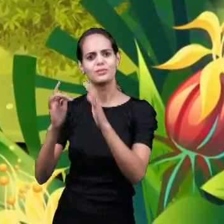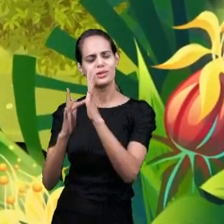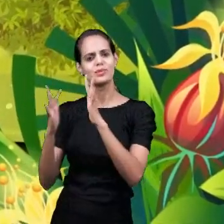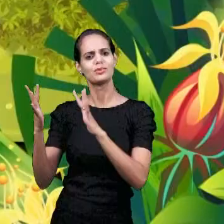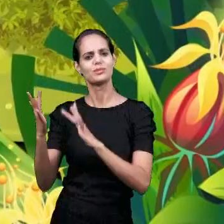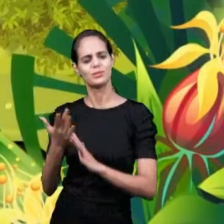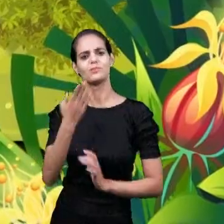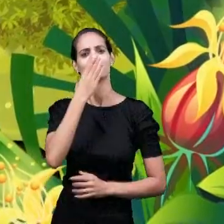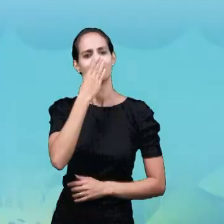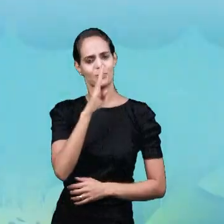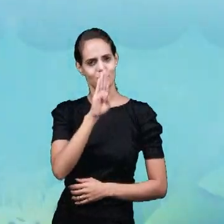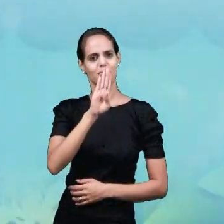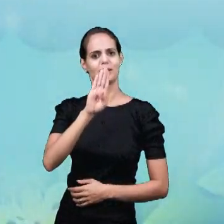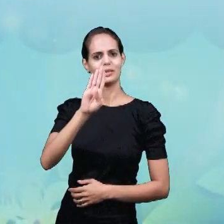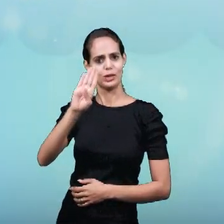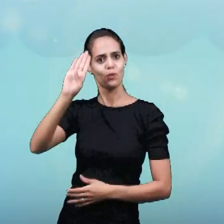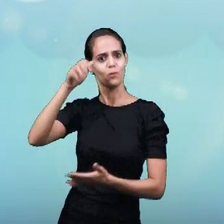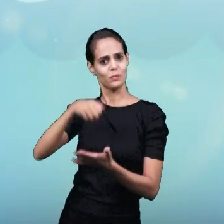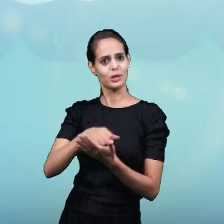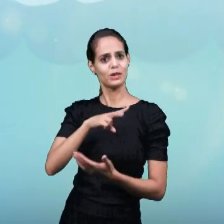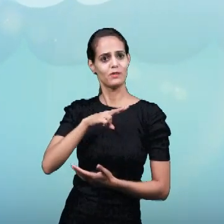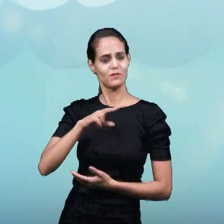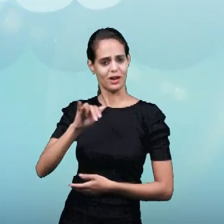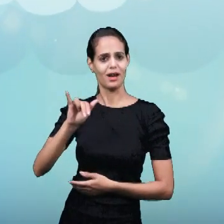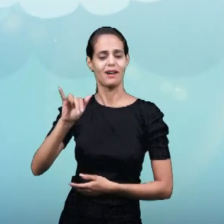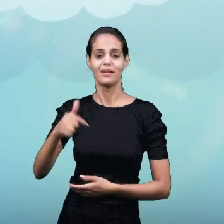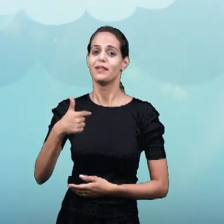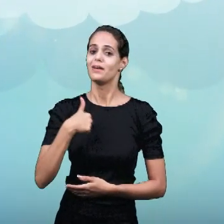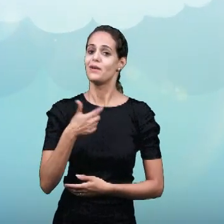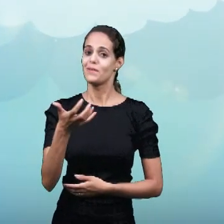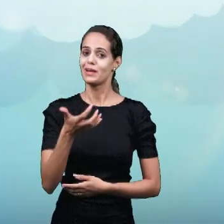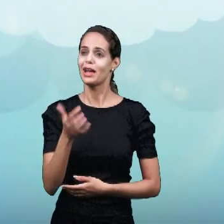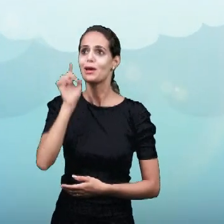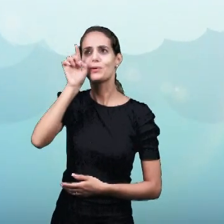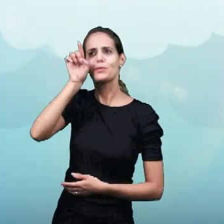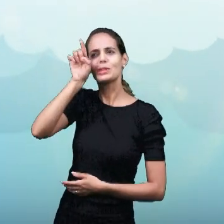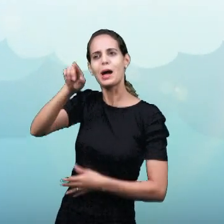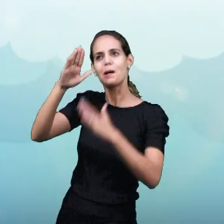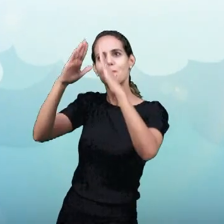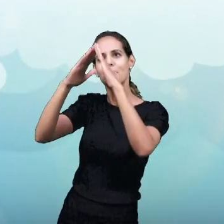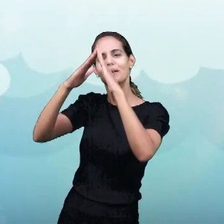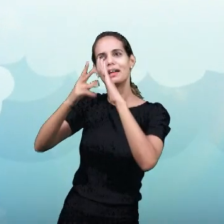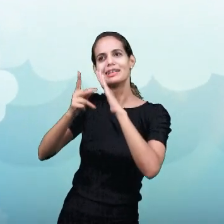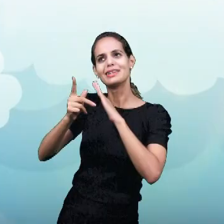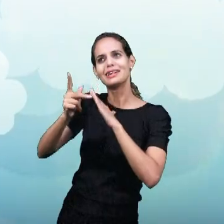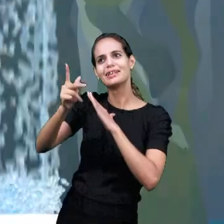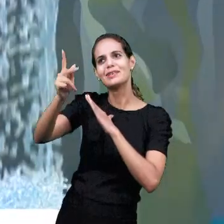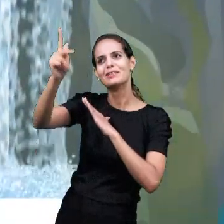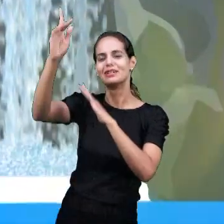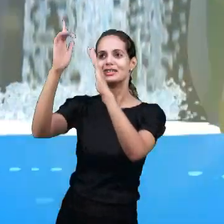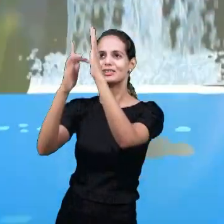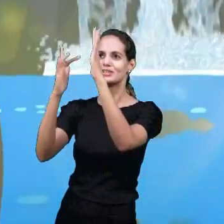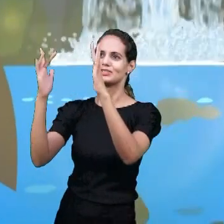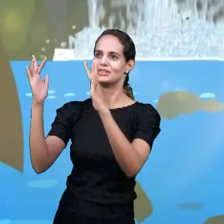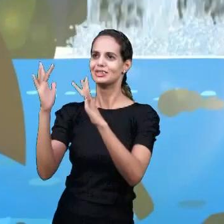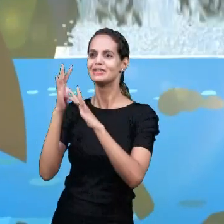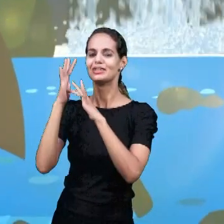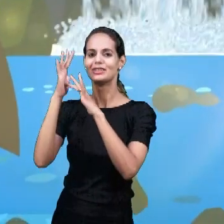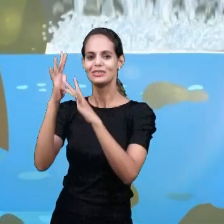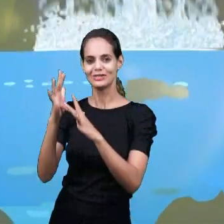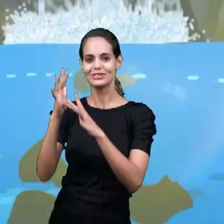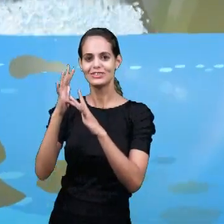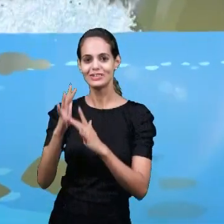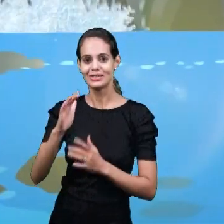prometeu. Quero viver para sempre com Jesus. Quero beber